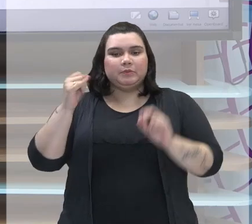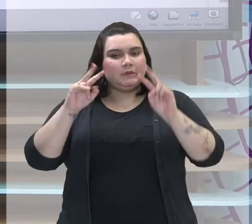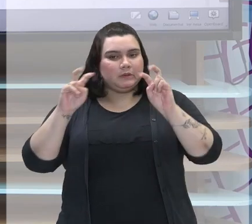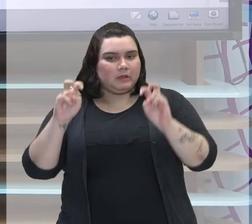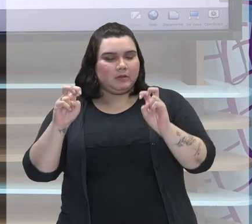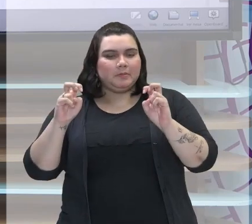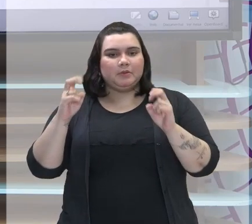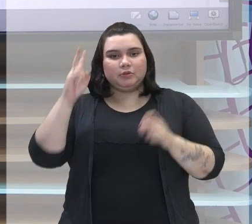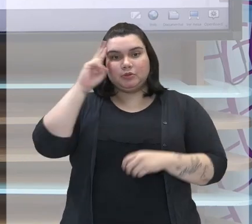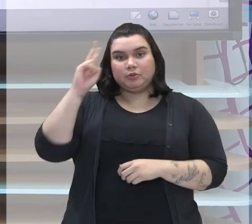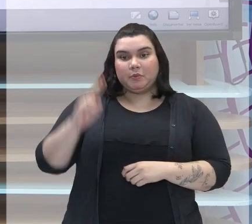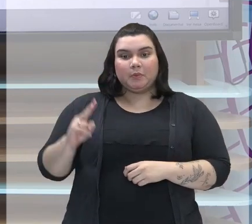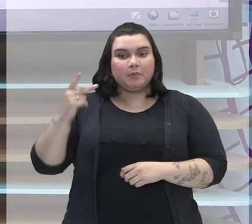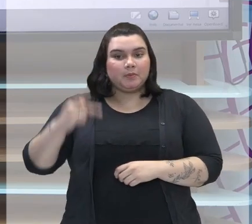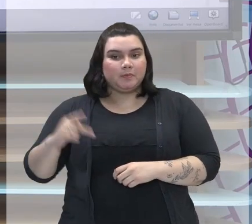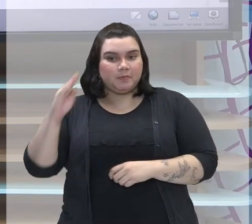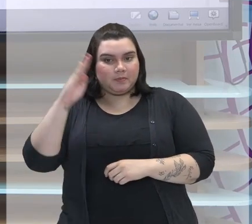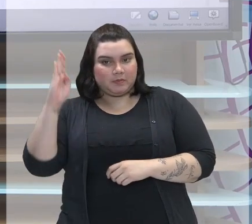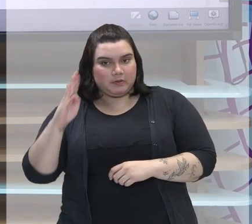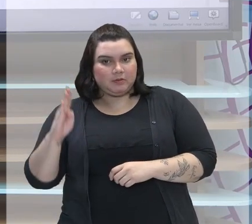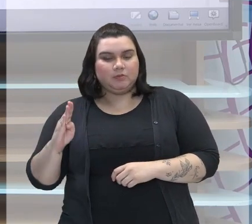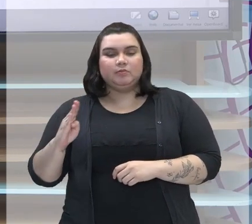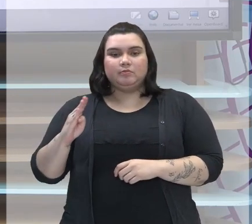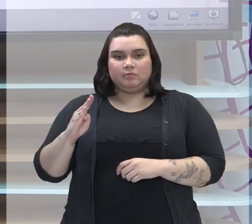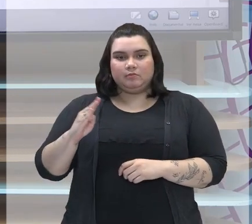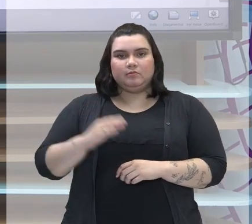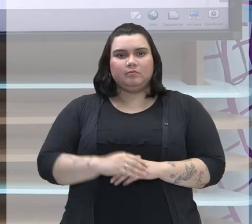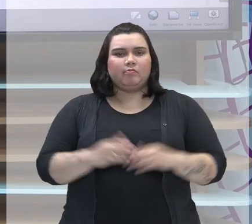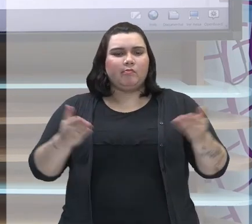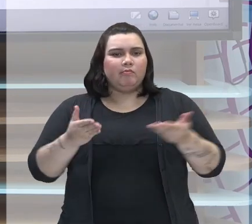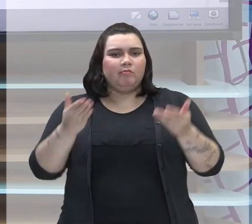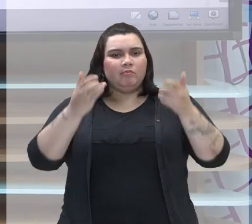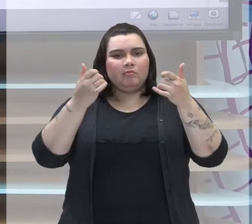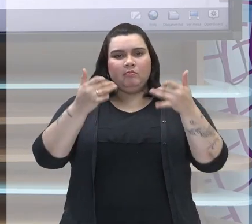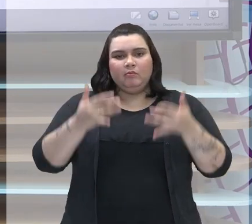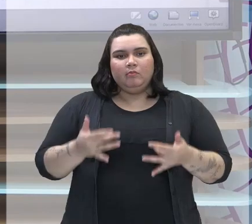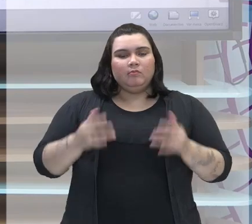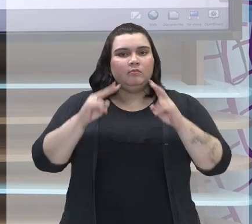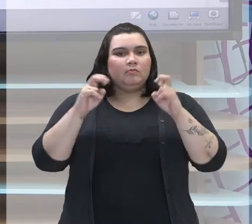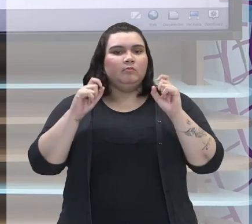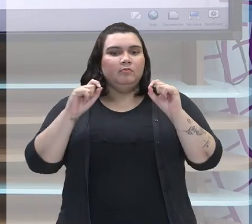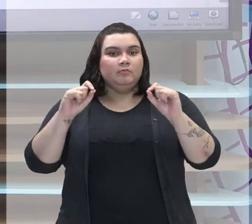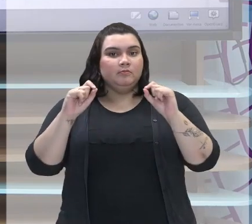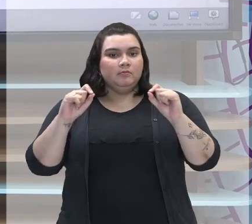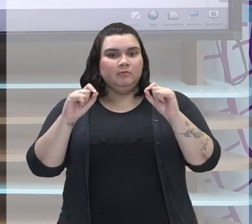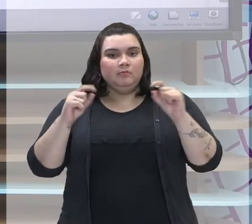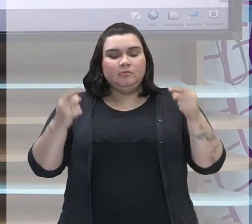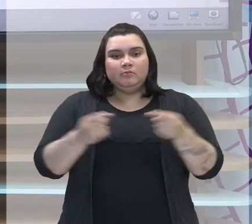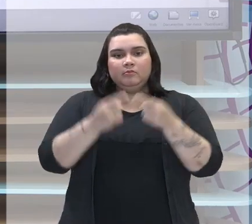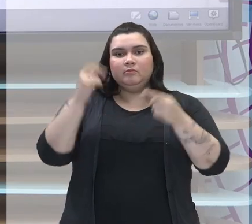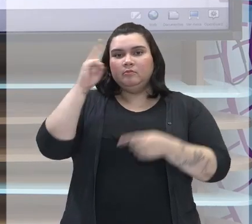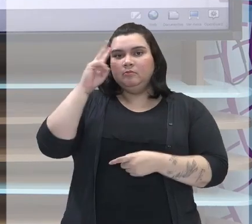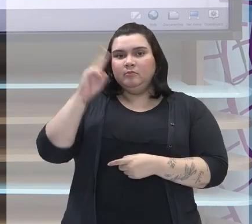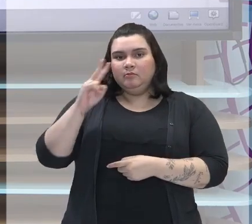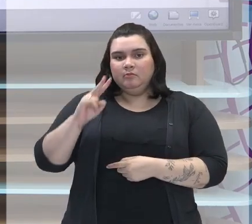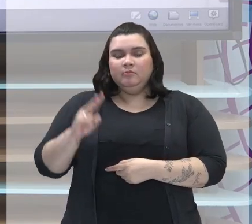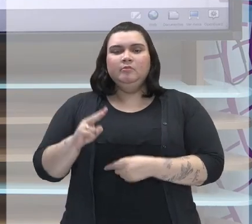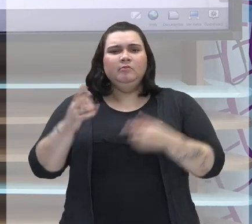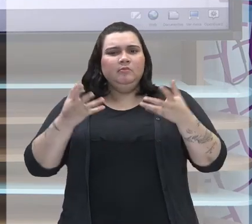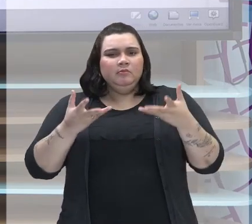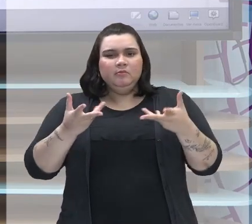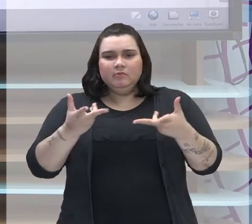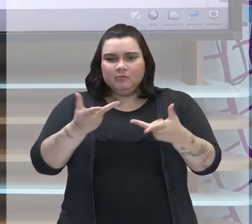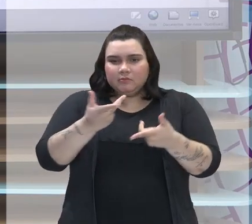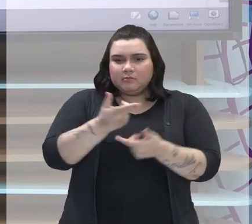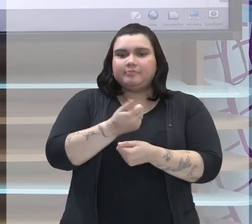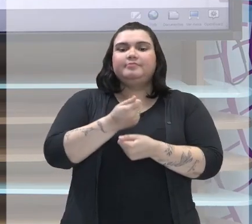importantíssimo para a história do Brasil. Estamos tratando dessa história que é uma história muito rica, a